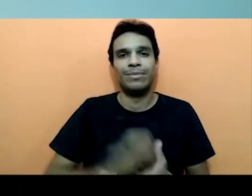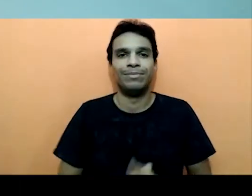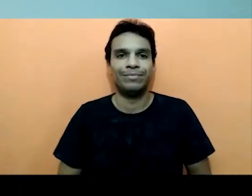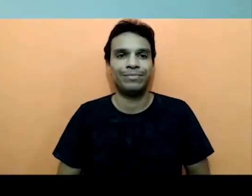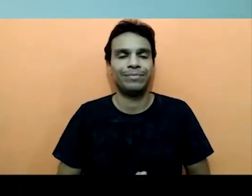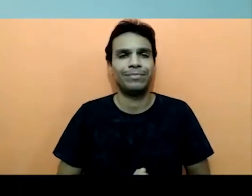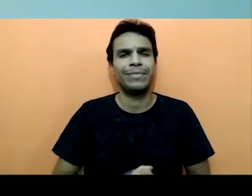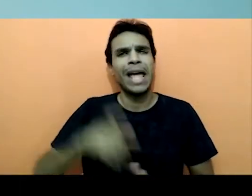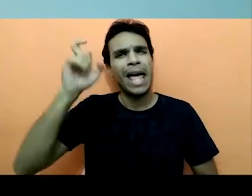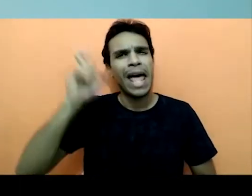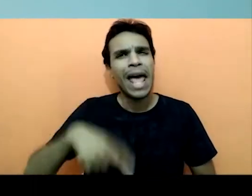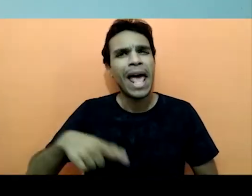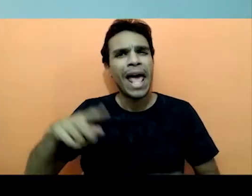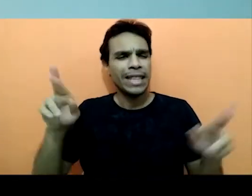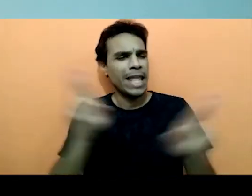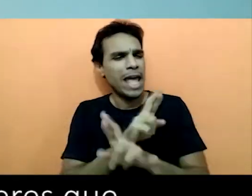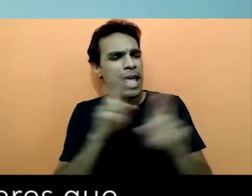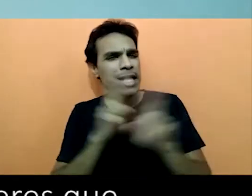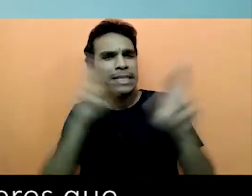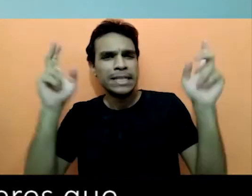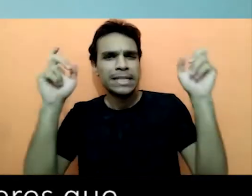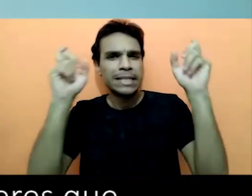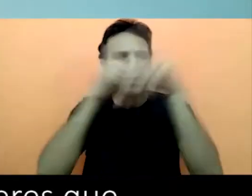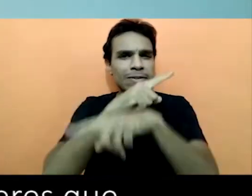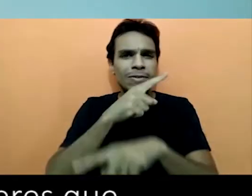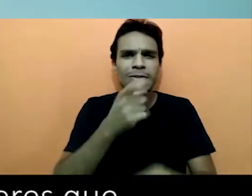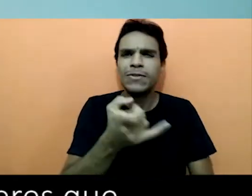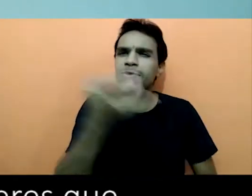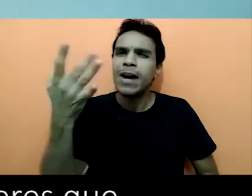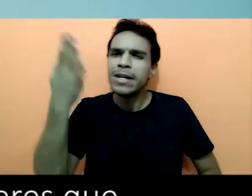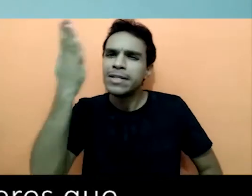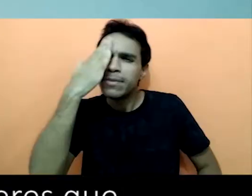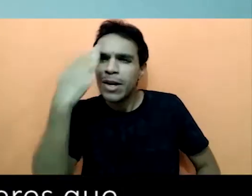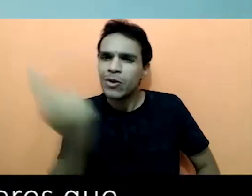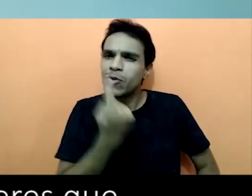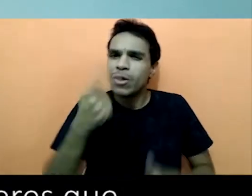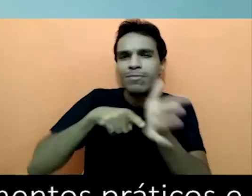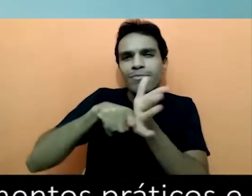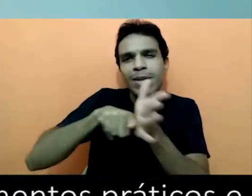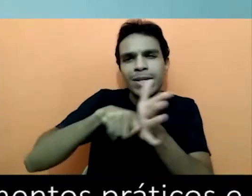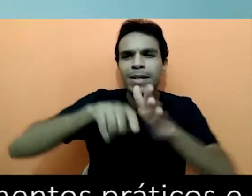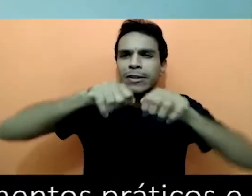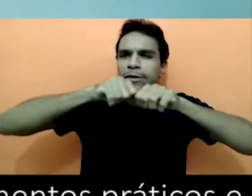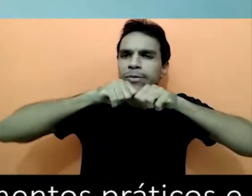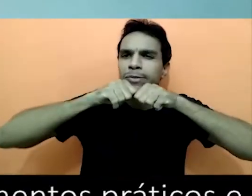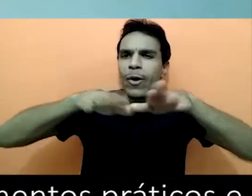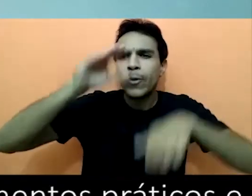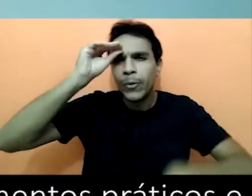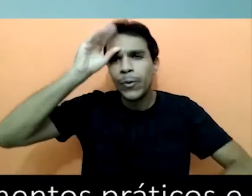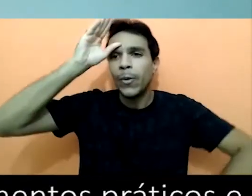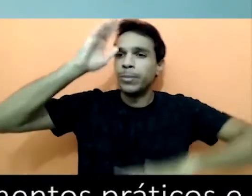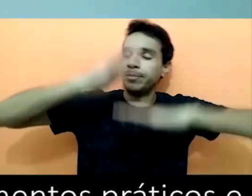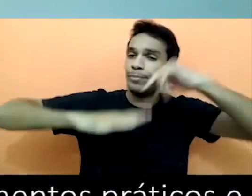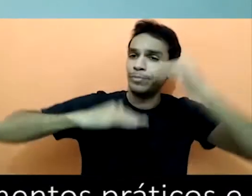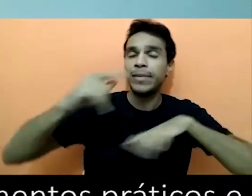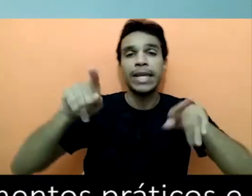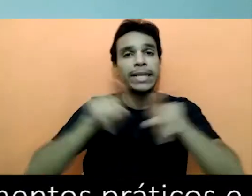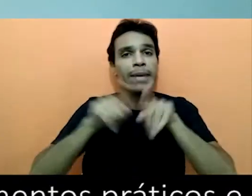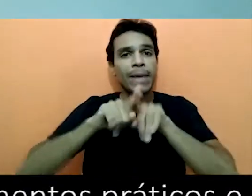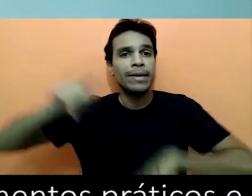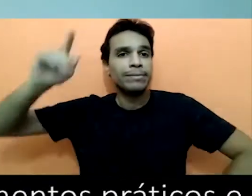e simpatizantes. É na encruzilhada de múltiplos saberes que pesquisamos e